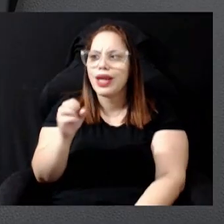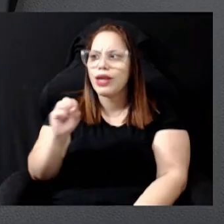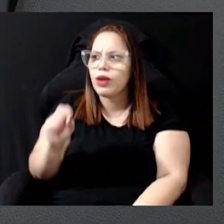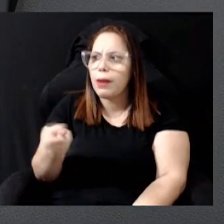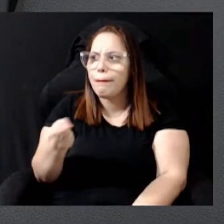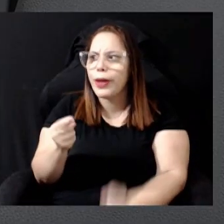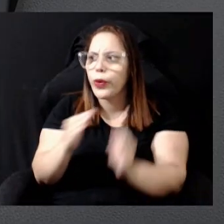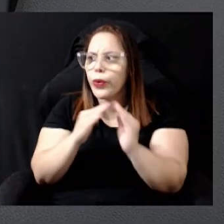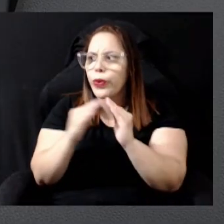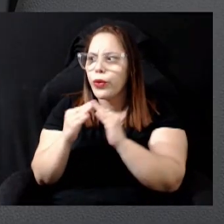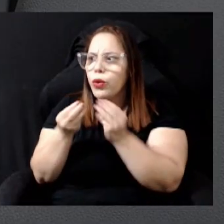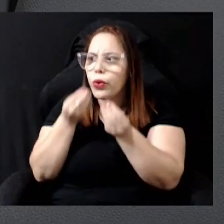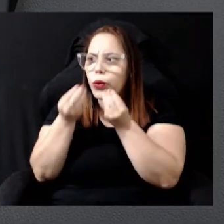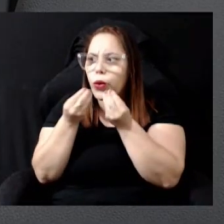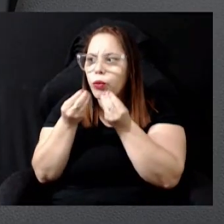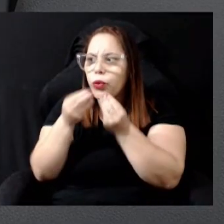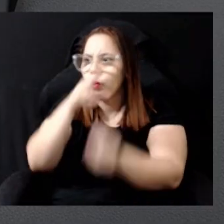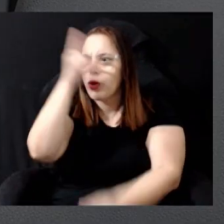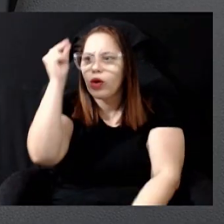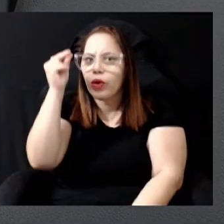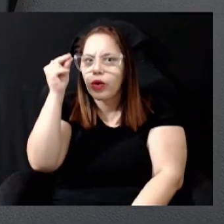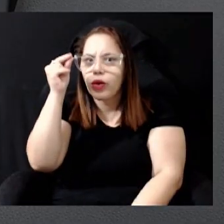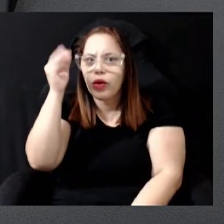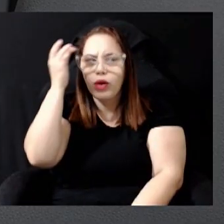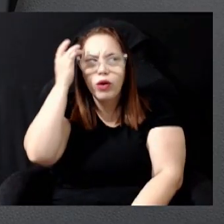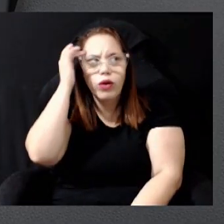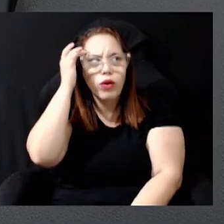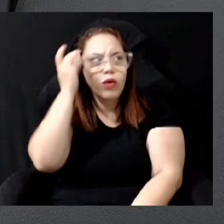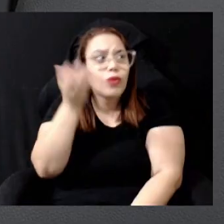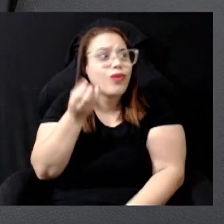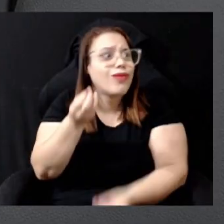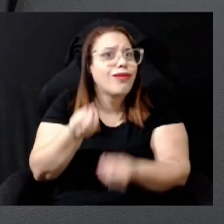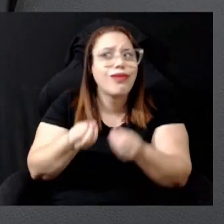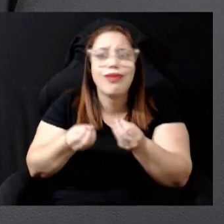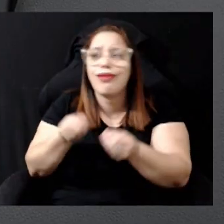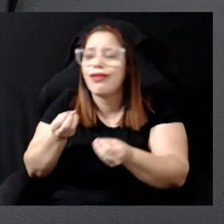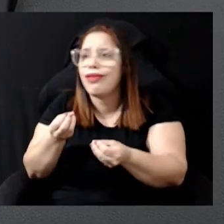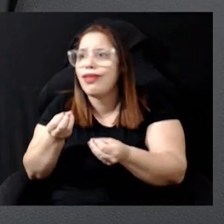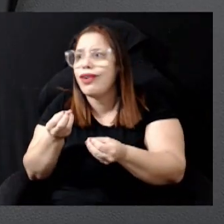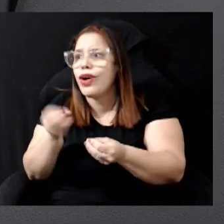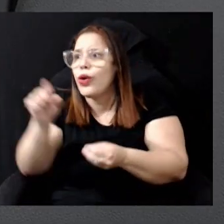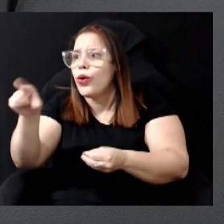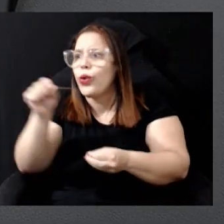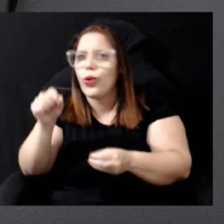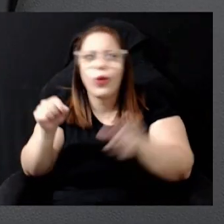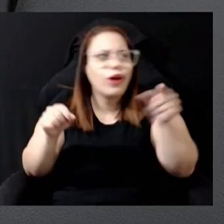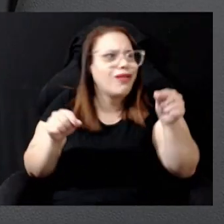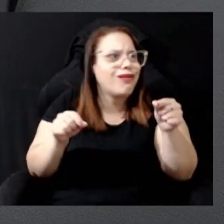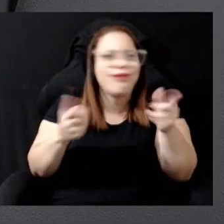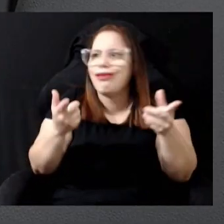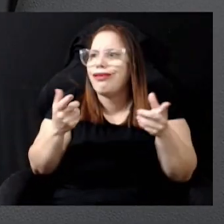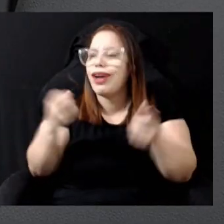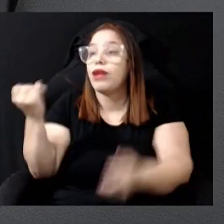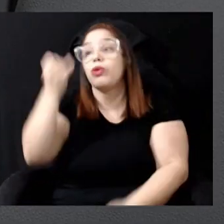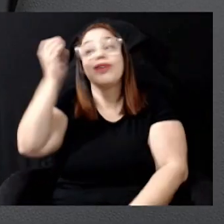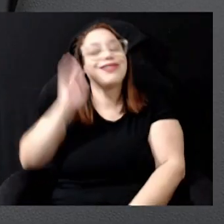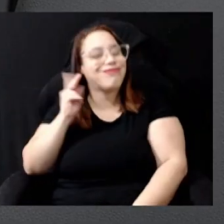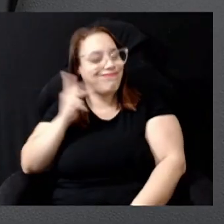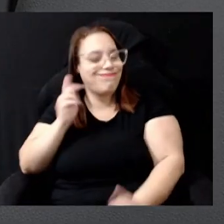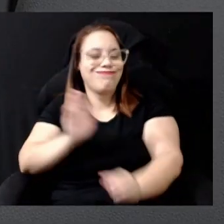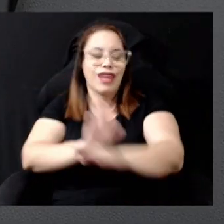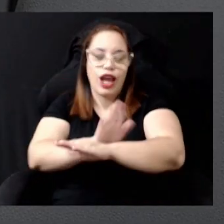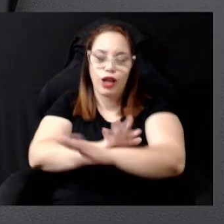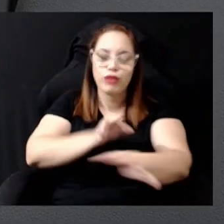o prefeito vai dizer, ó, chama fulano ou Beltrano, enfim. Por isso a importância do parlamentar ajudar nessa